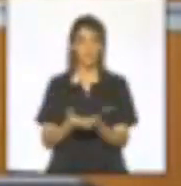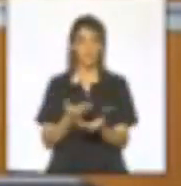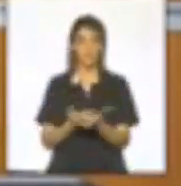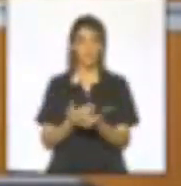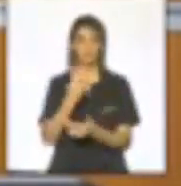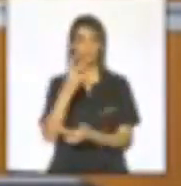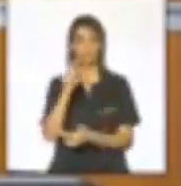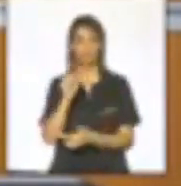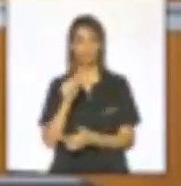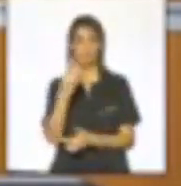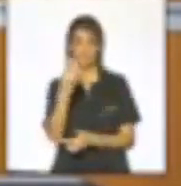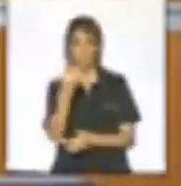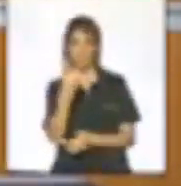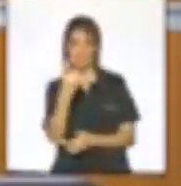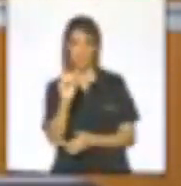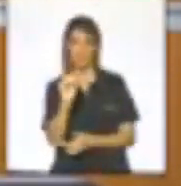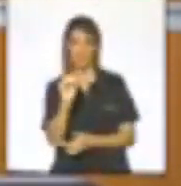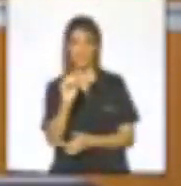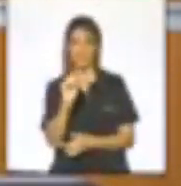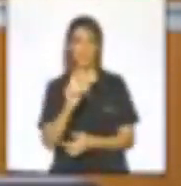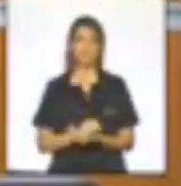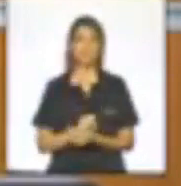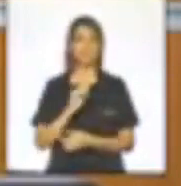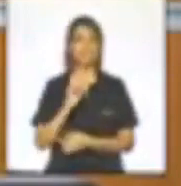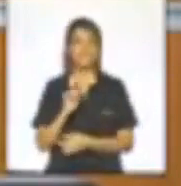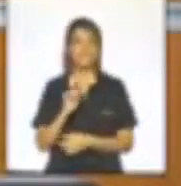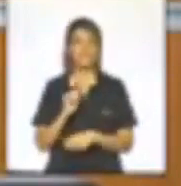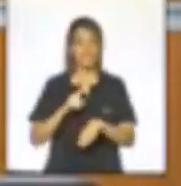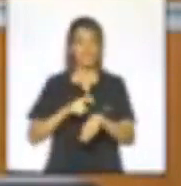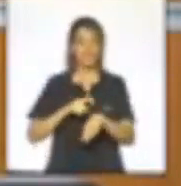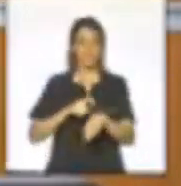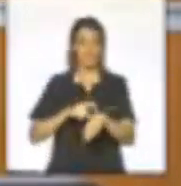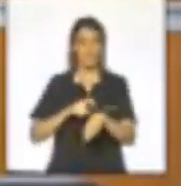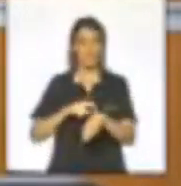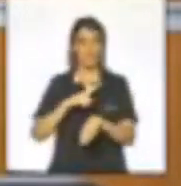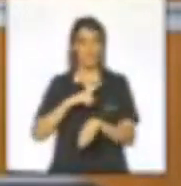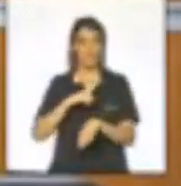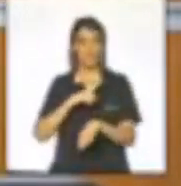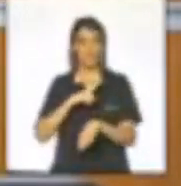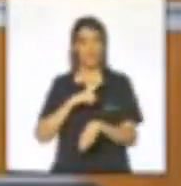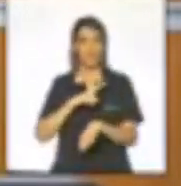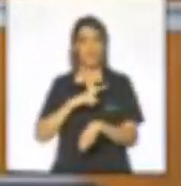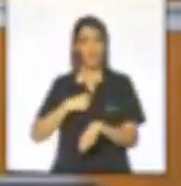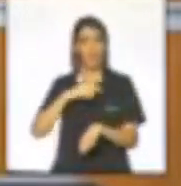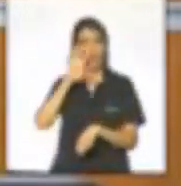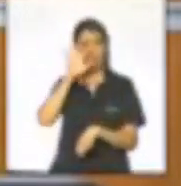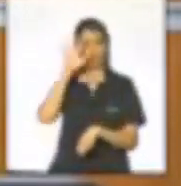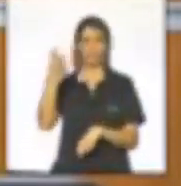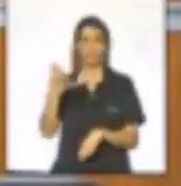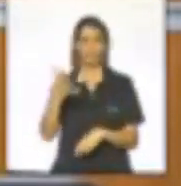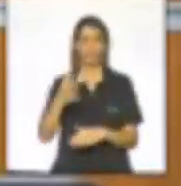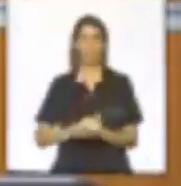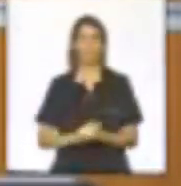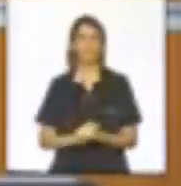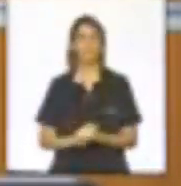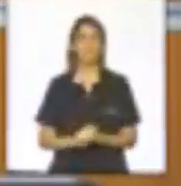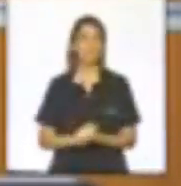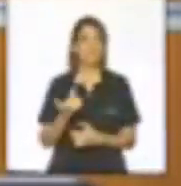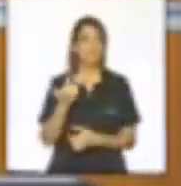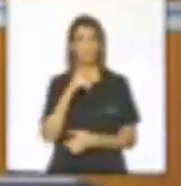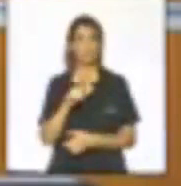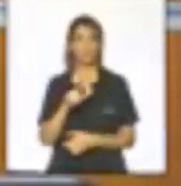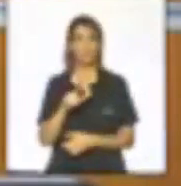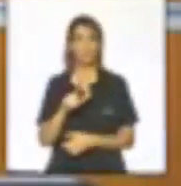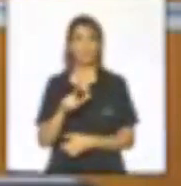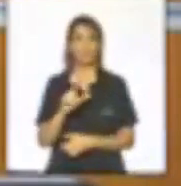14h10. Sobrando tempinho, eu resolvo. Se não eu não conseguir resolver, corrigir esse exercício com você,